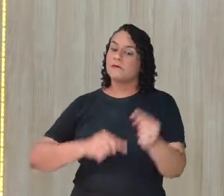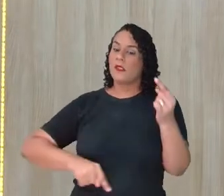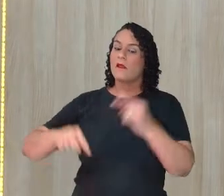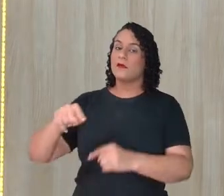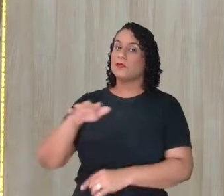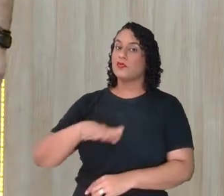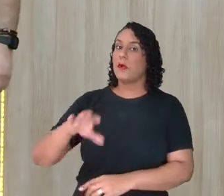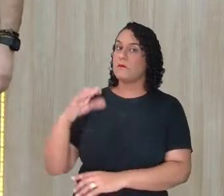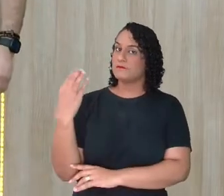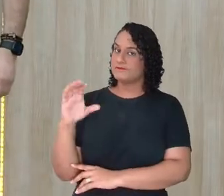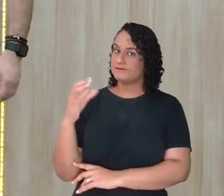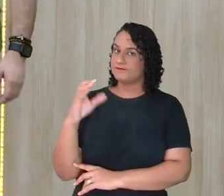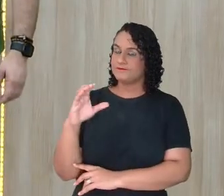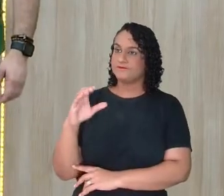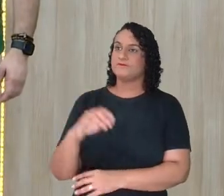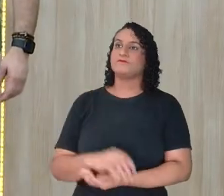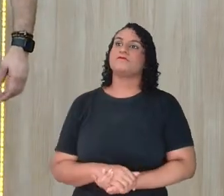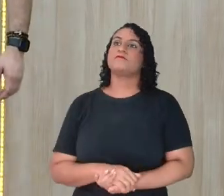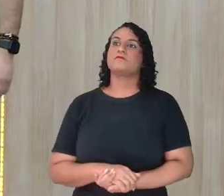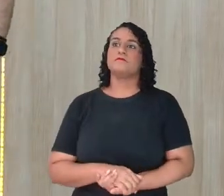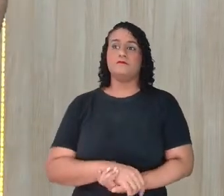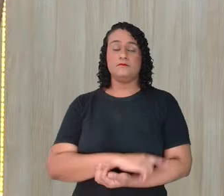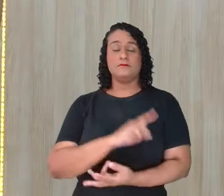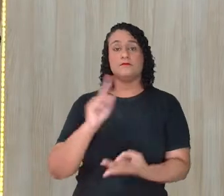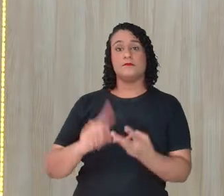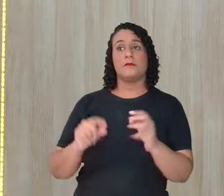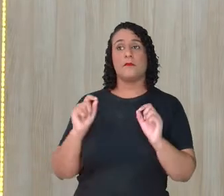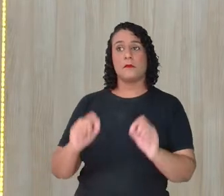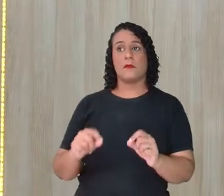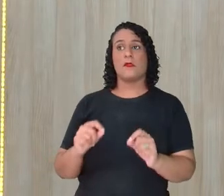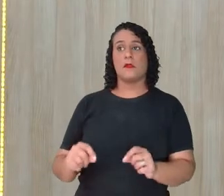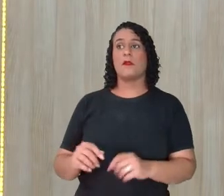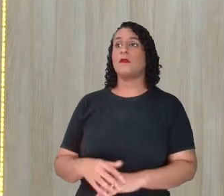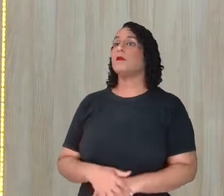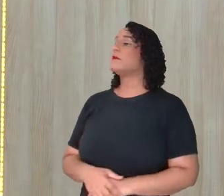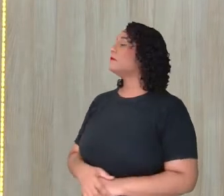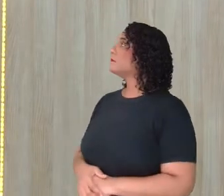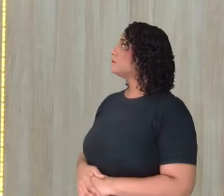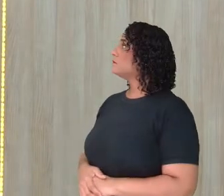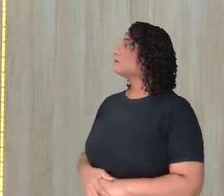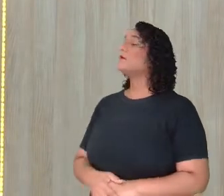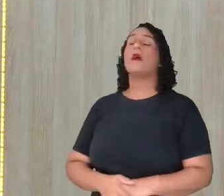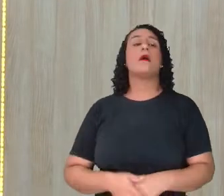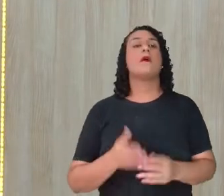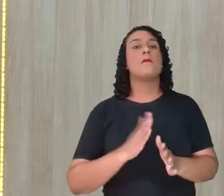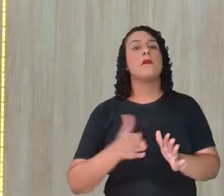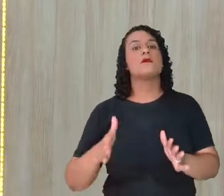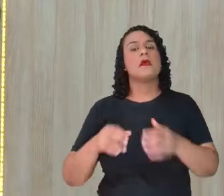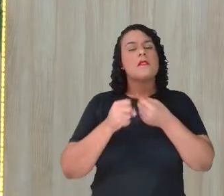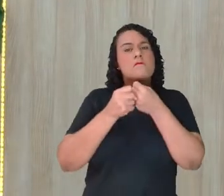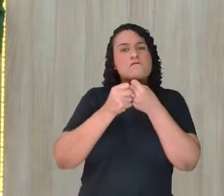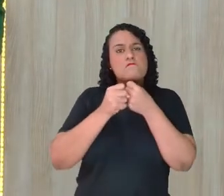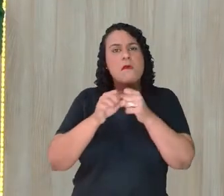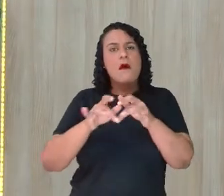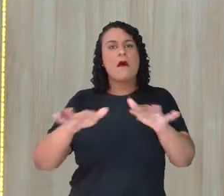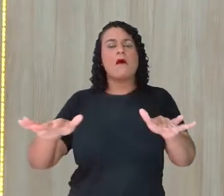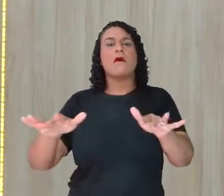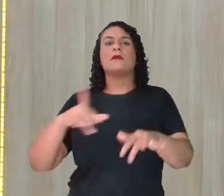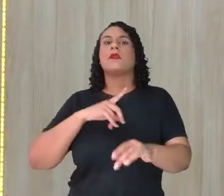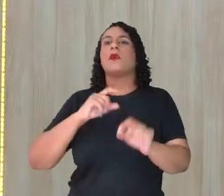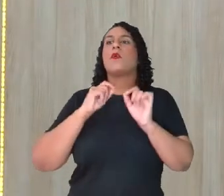ciência, né? Outra questão, essas secundárias, né? Processo de expansão levaria,